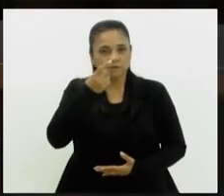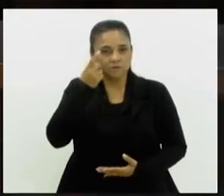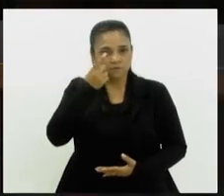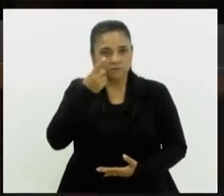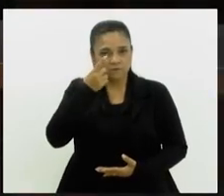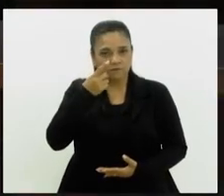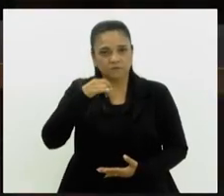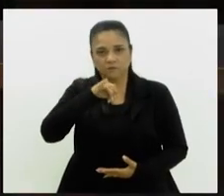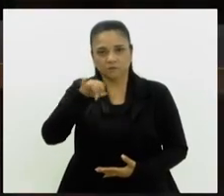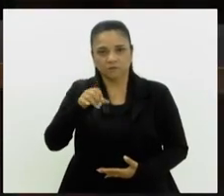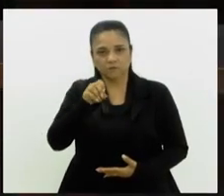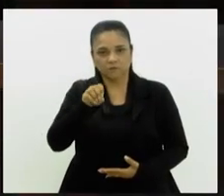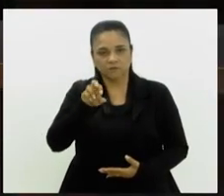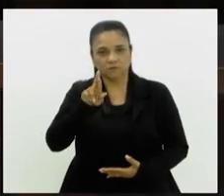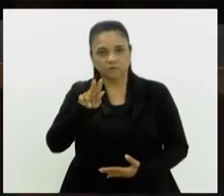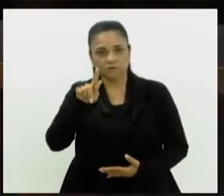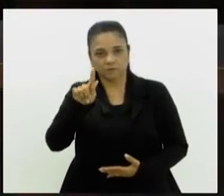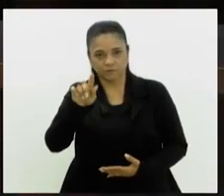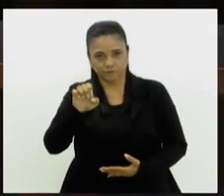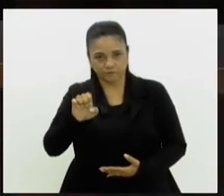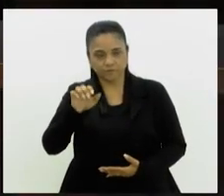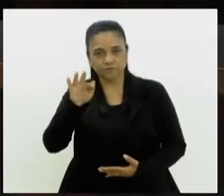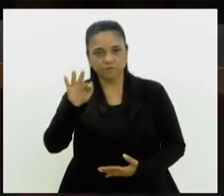Deputado Jorge Felipe Neto.